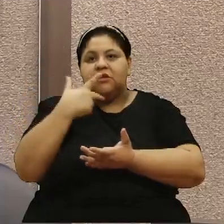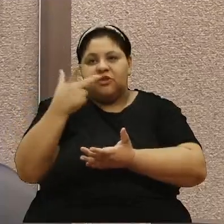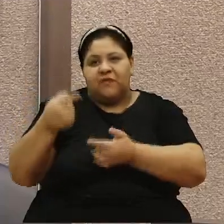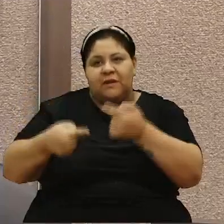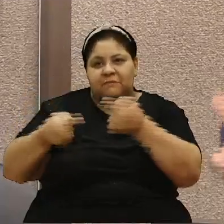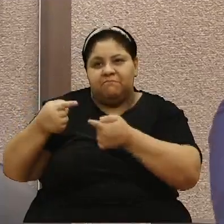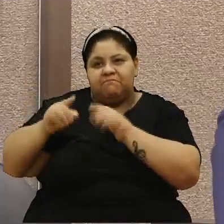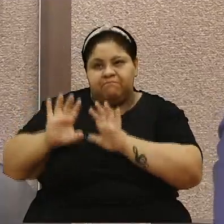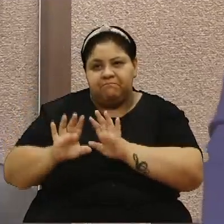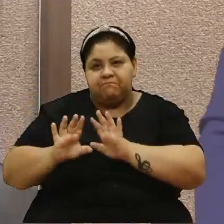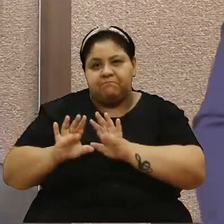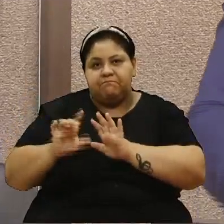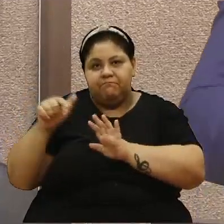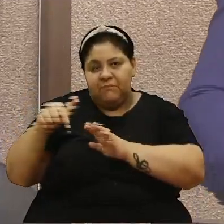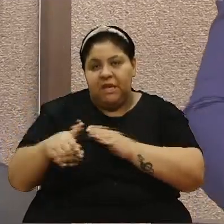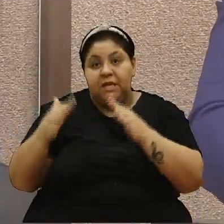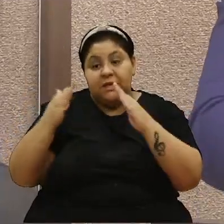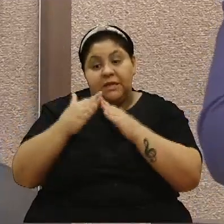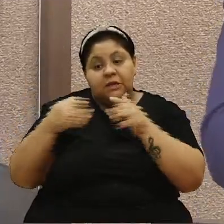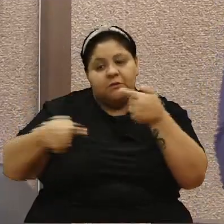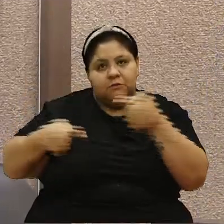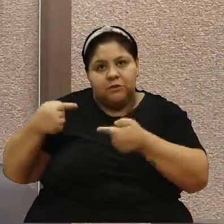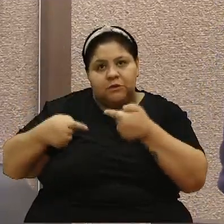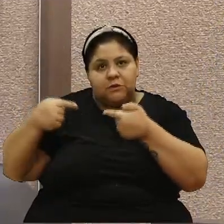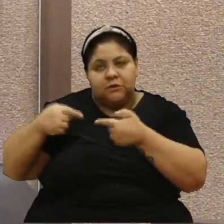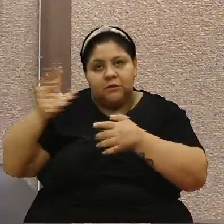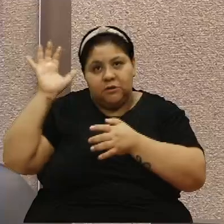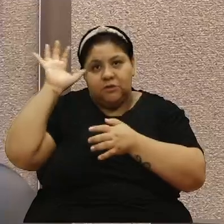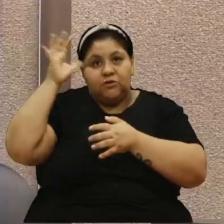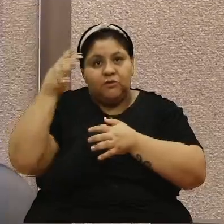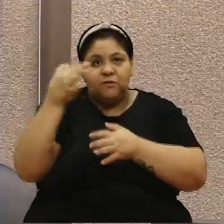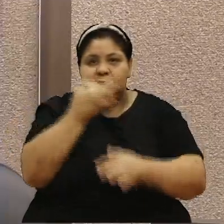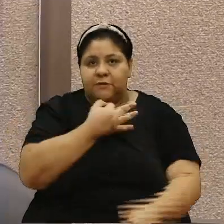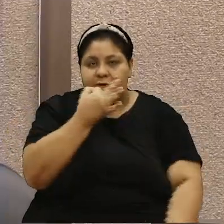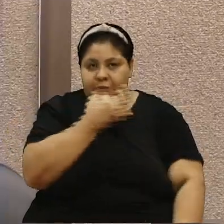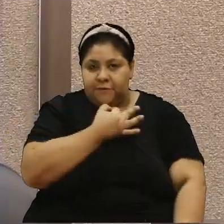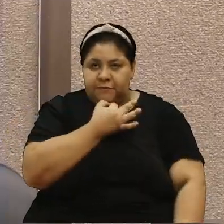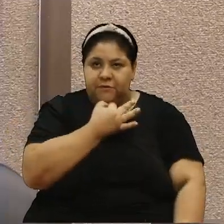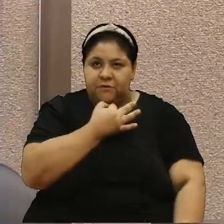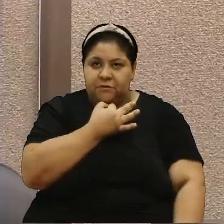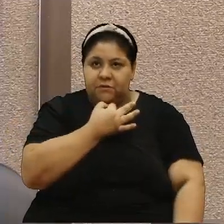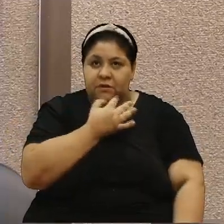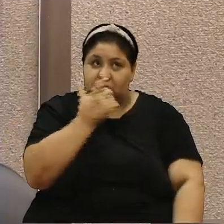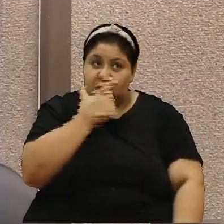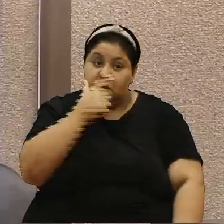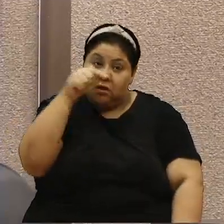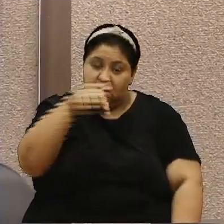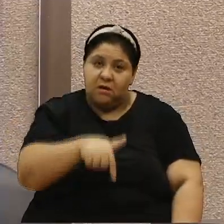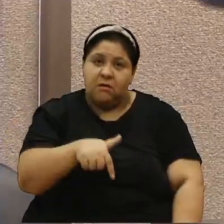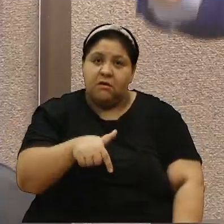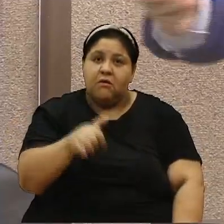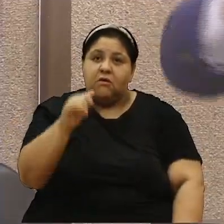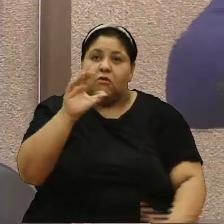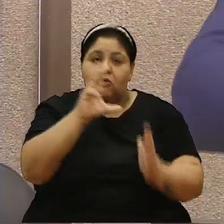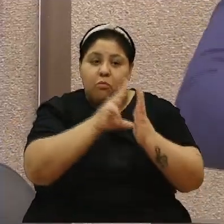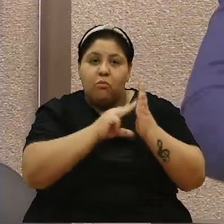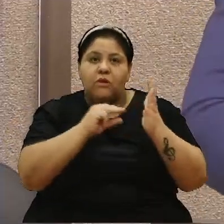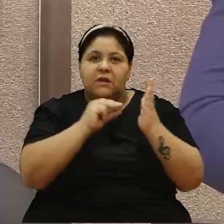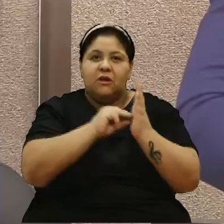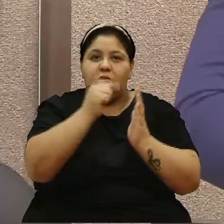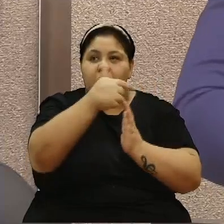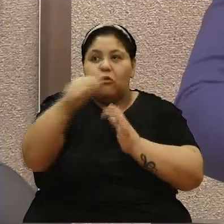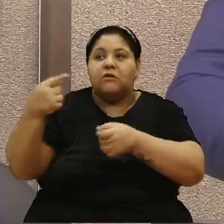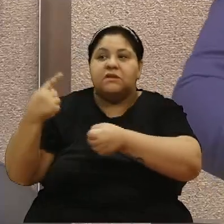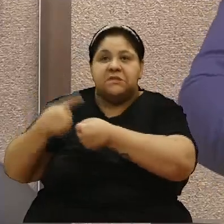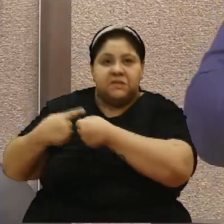debate, e essa é a casa para nós debatermos soluções para Caxias do Sul, e talvez aqui servir de exemplo para outras cidades, por que